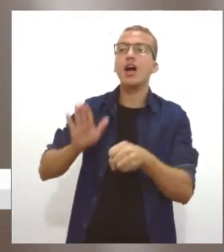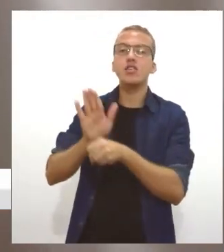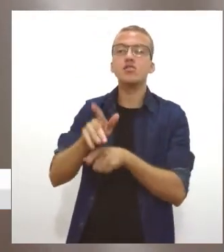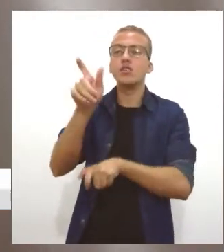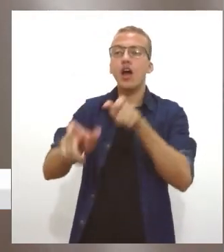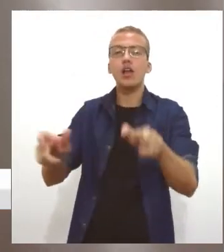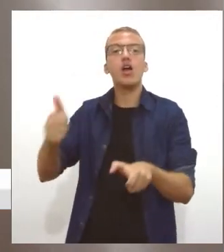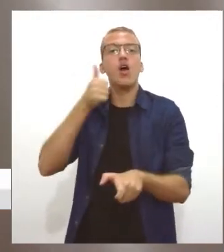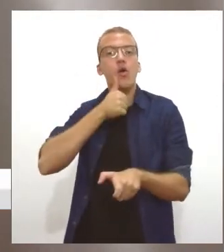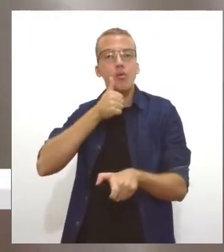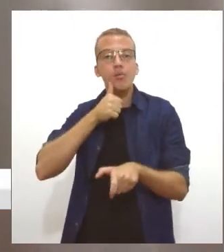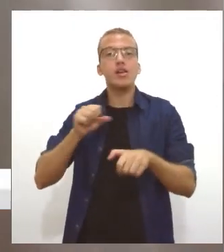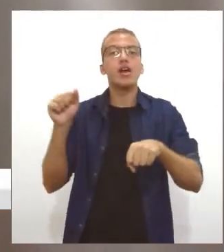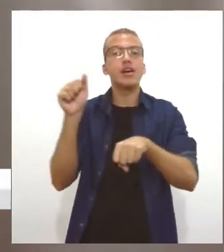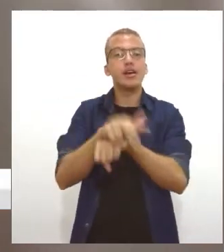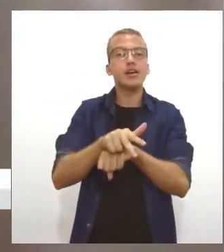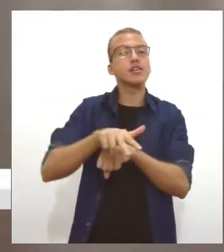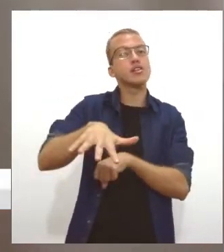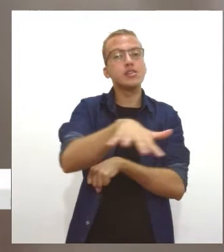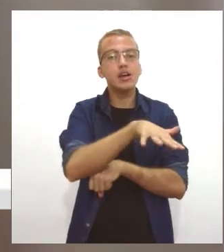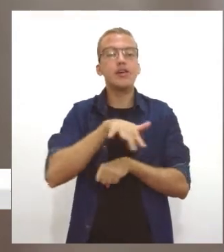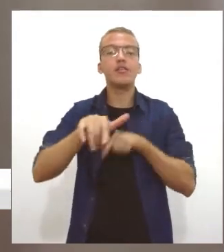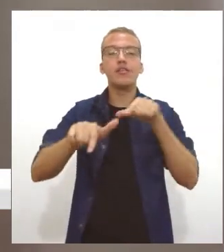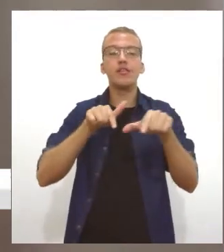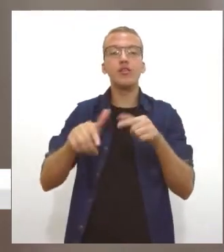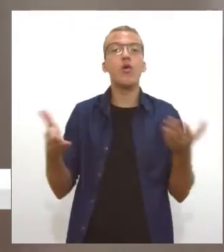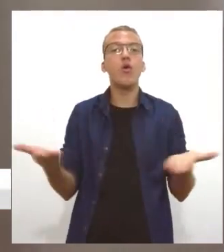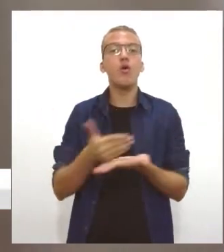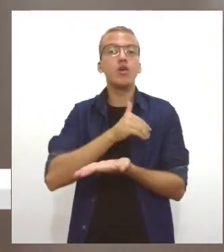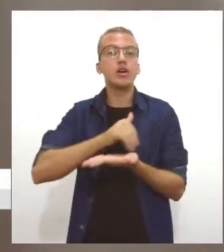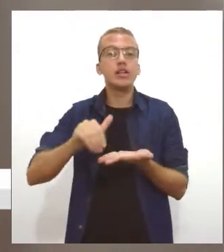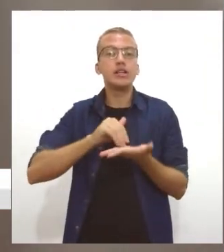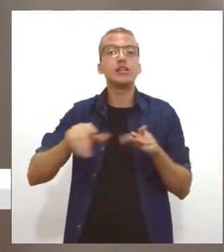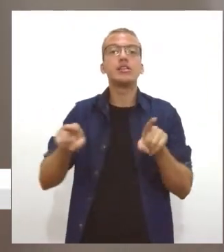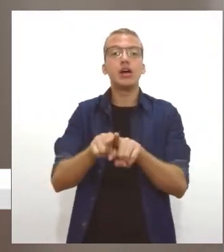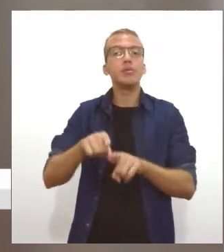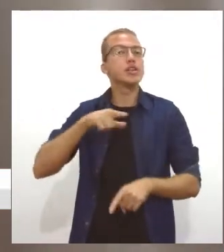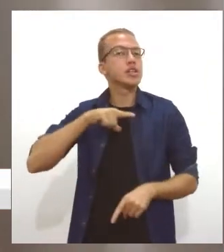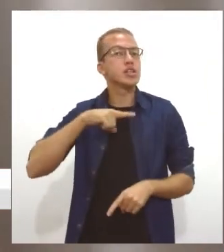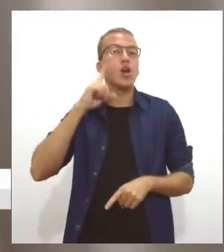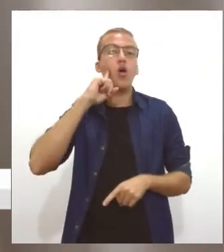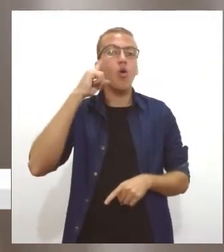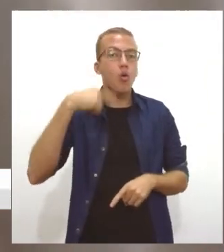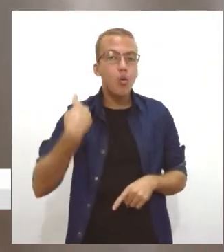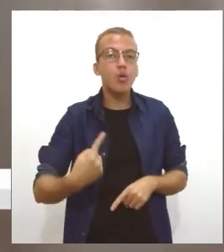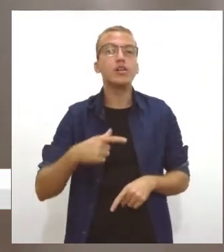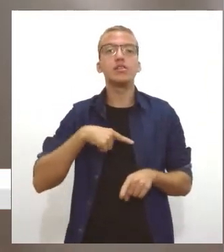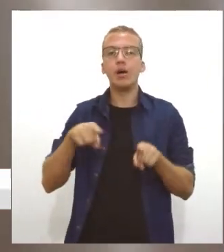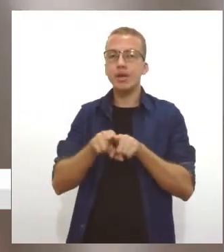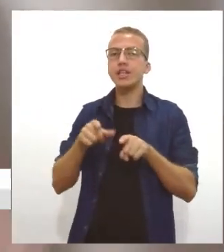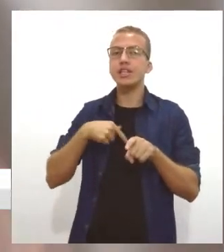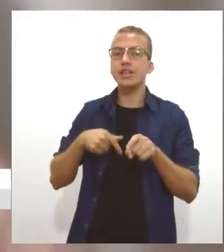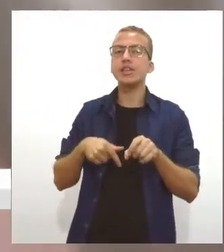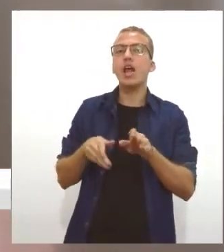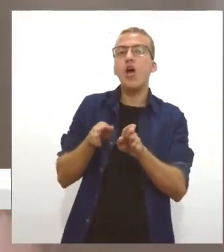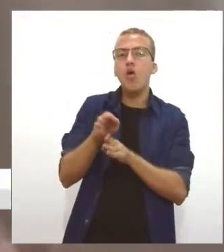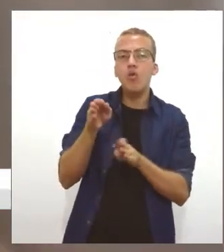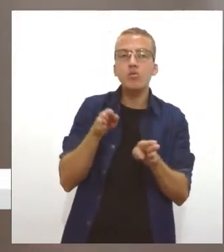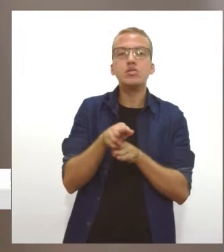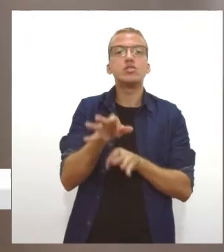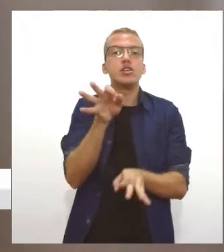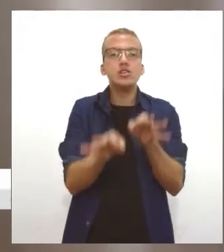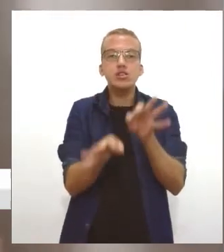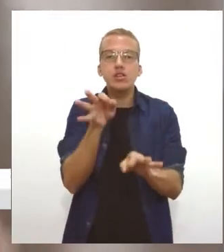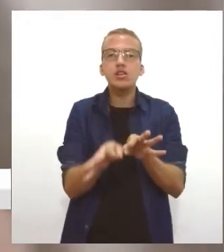secretaria aqui, a gente instituiu também uma advogada que presta também assessoria jurídica para se orientar onde